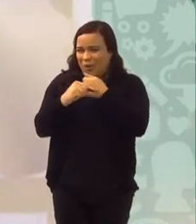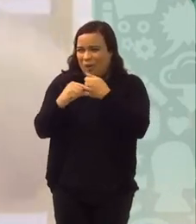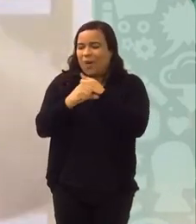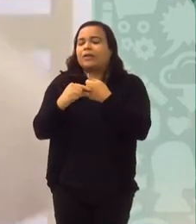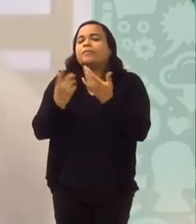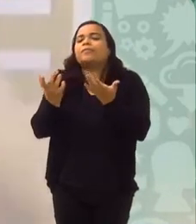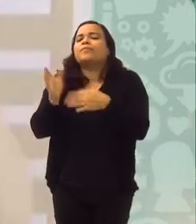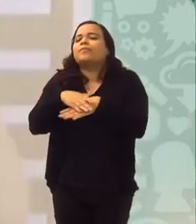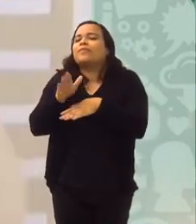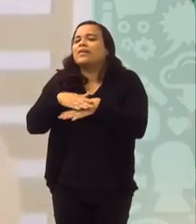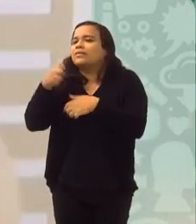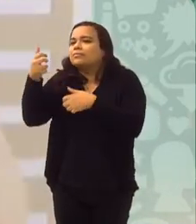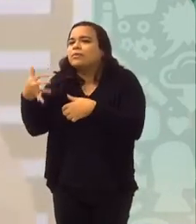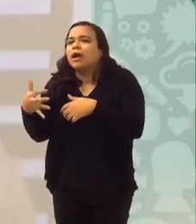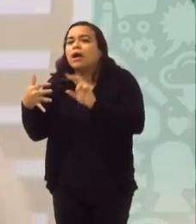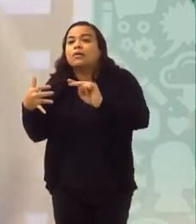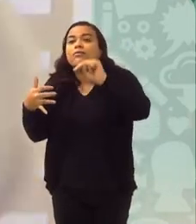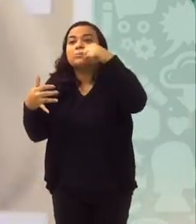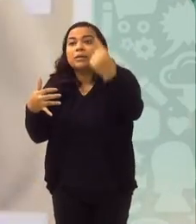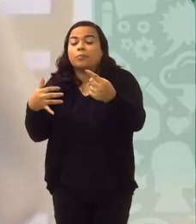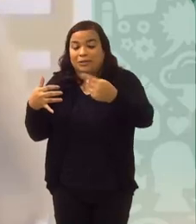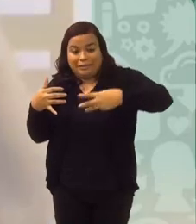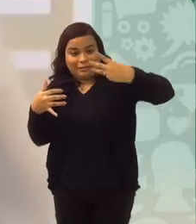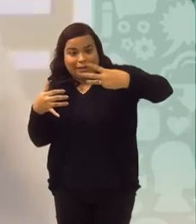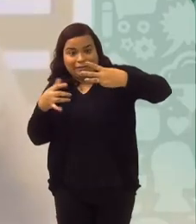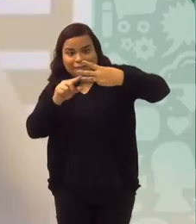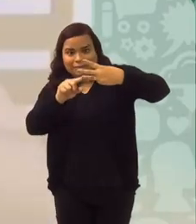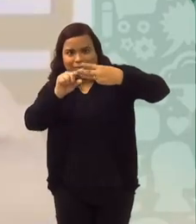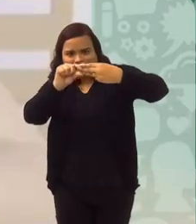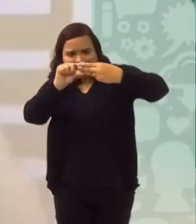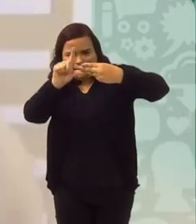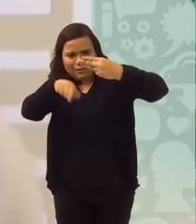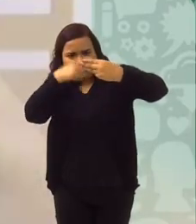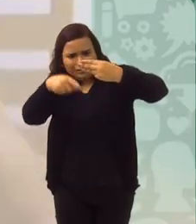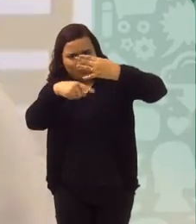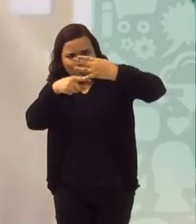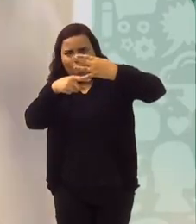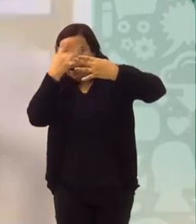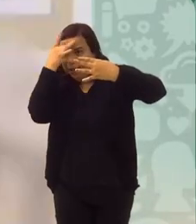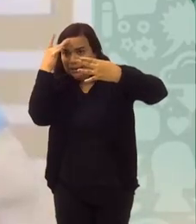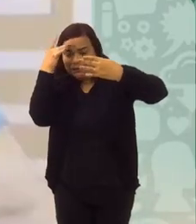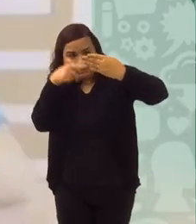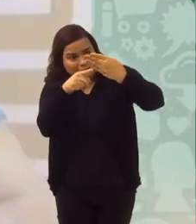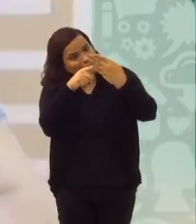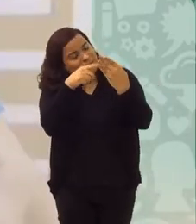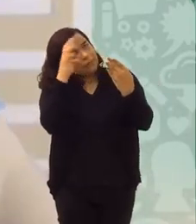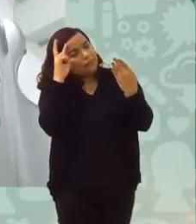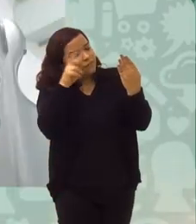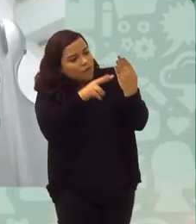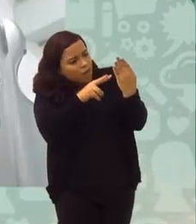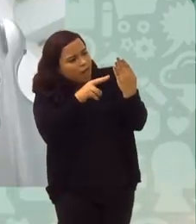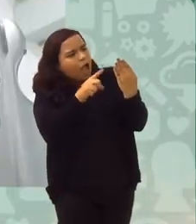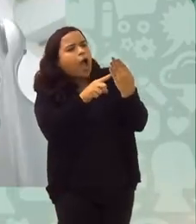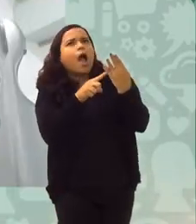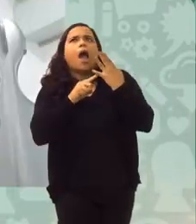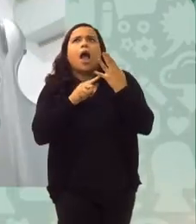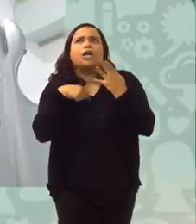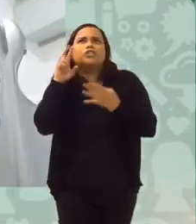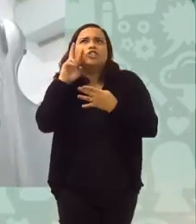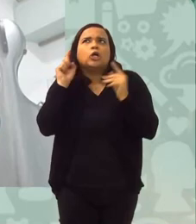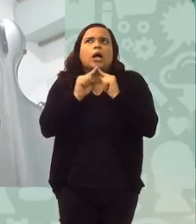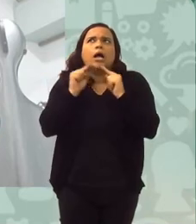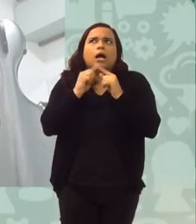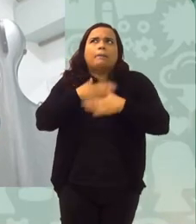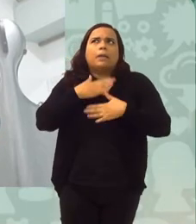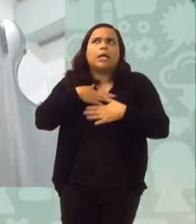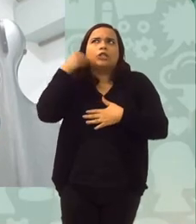e juntos a gente forma uma terceira história que, quando chega na pessoa, ela vai se transformar numa quarta história. Porque a história